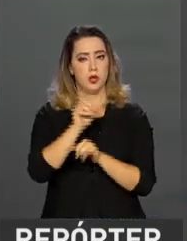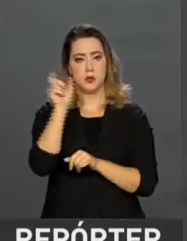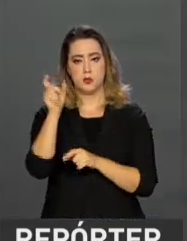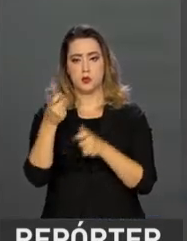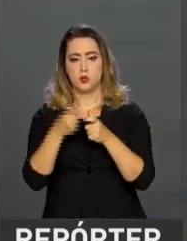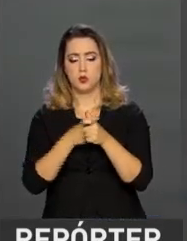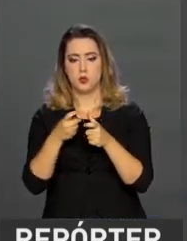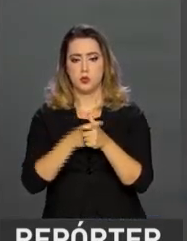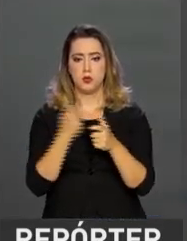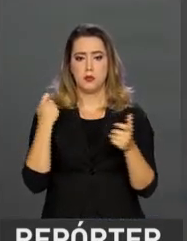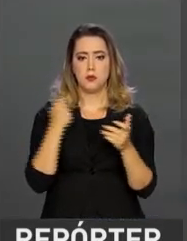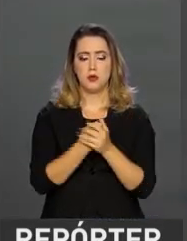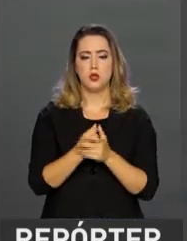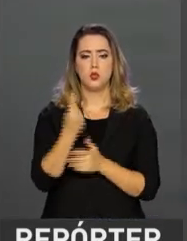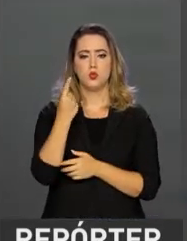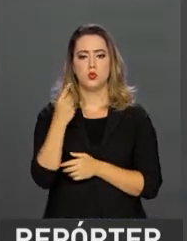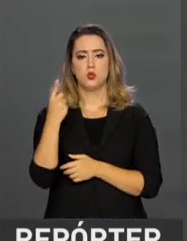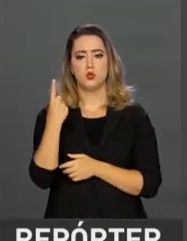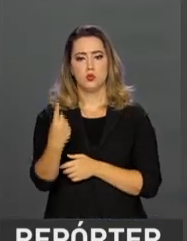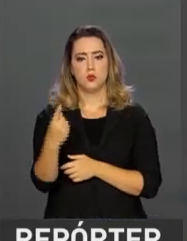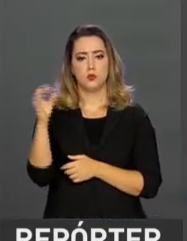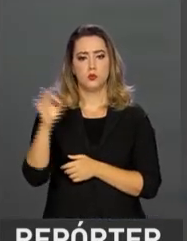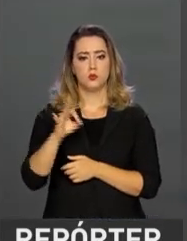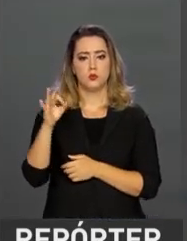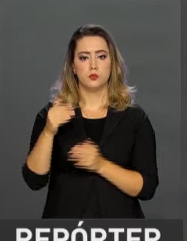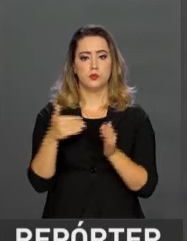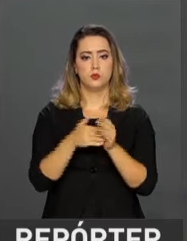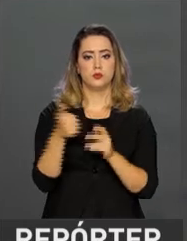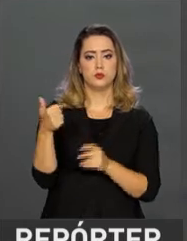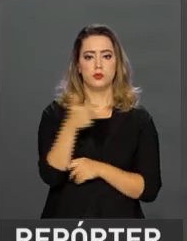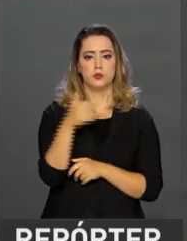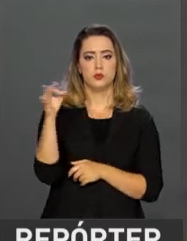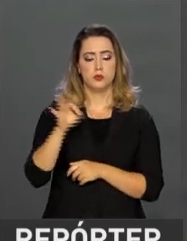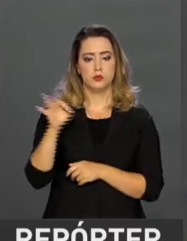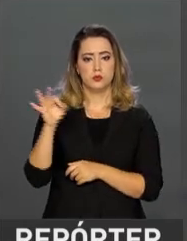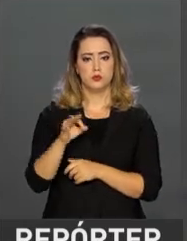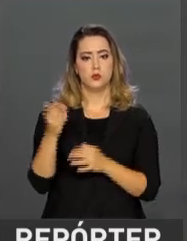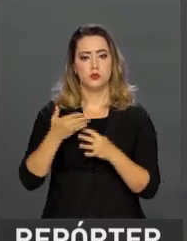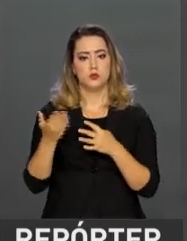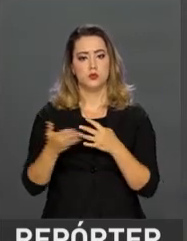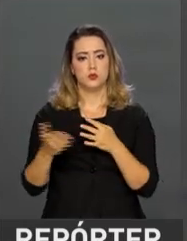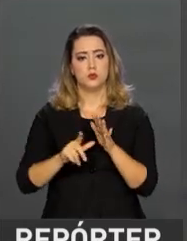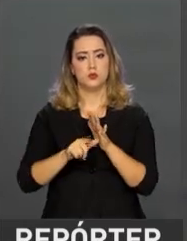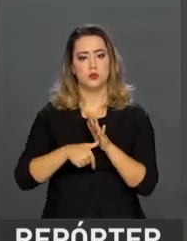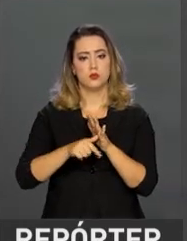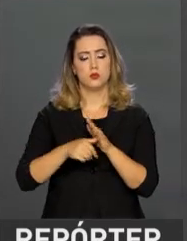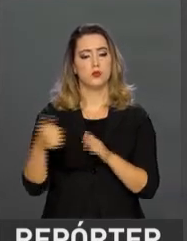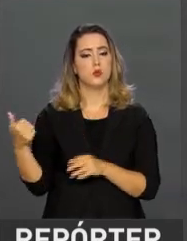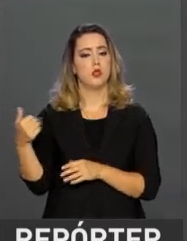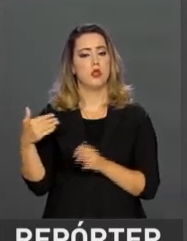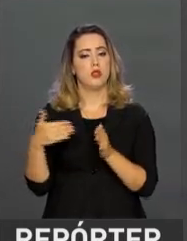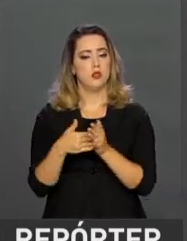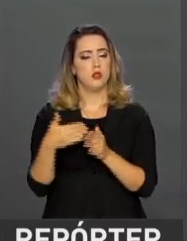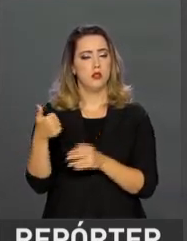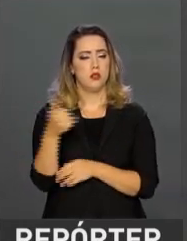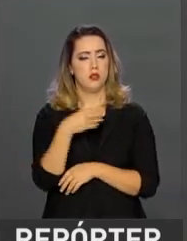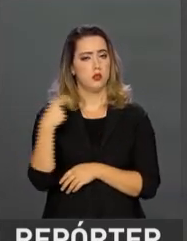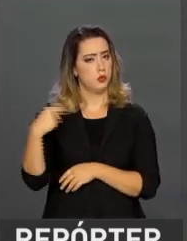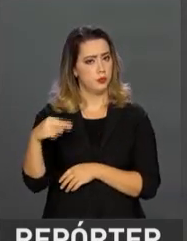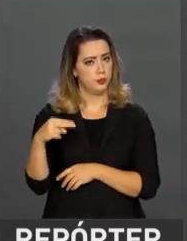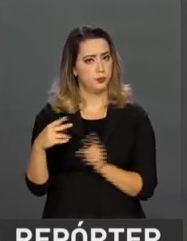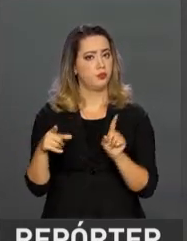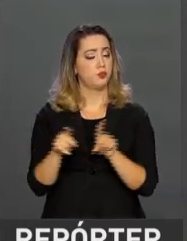vão pagar percentuais variando de um a 12 por cento das parcelas em atraso até o fim do novo prazo